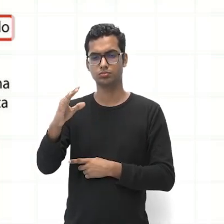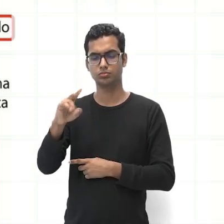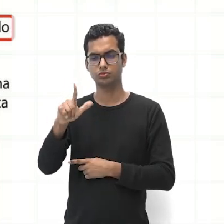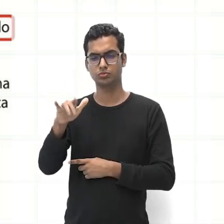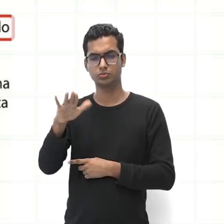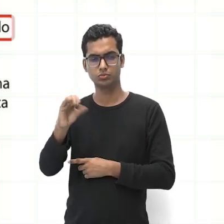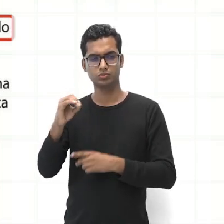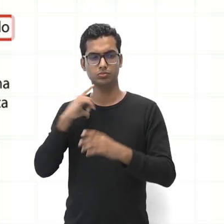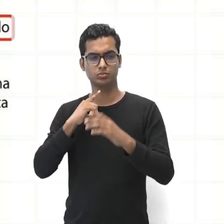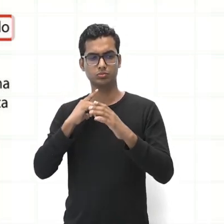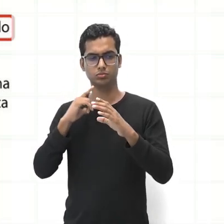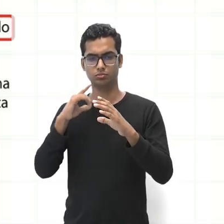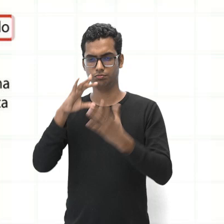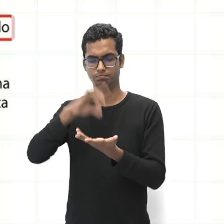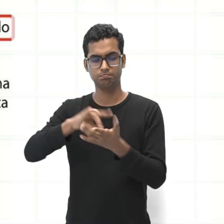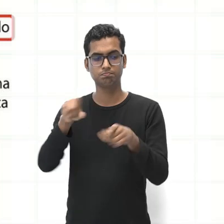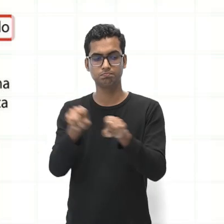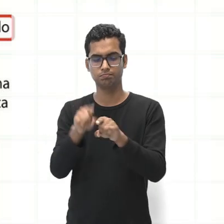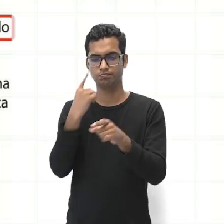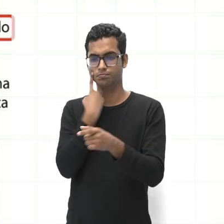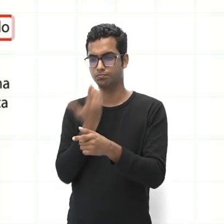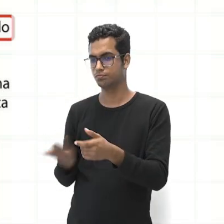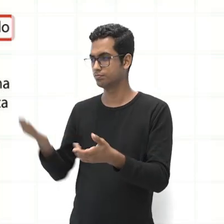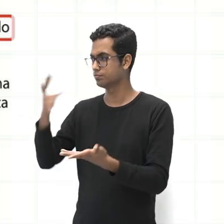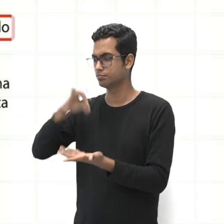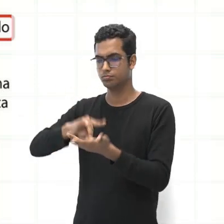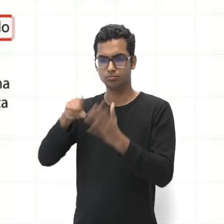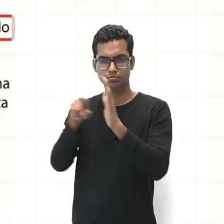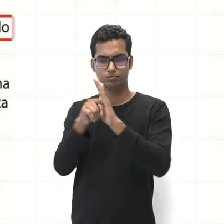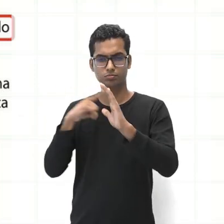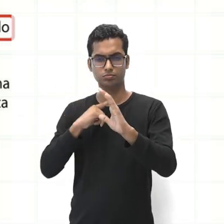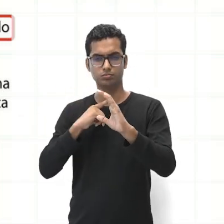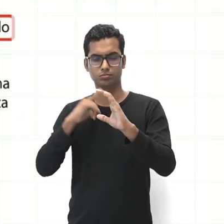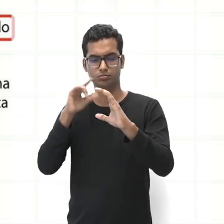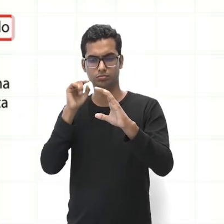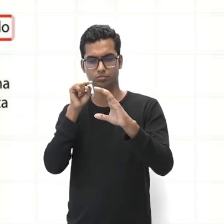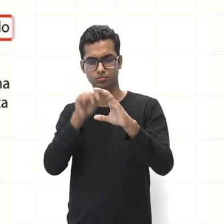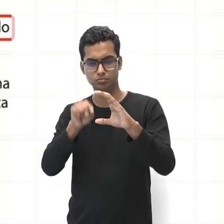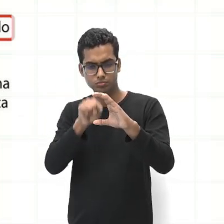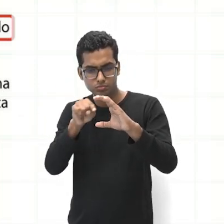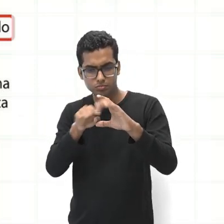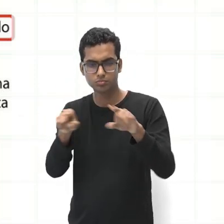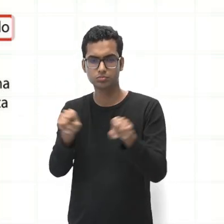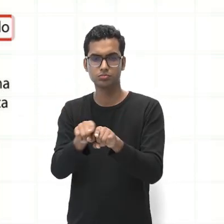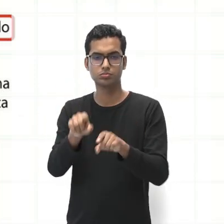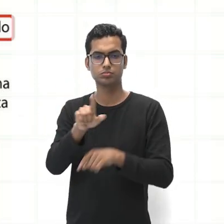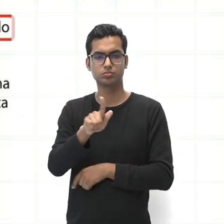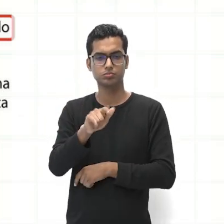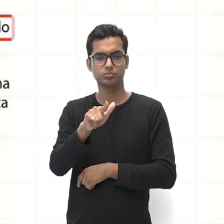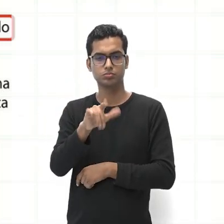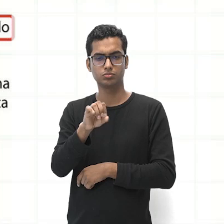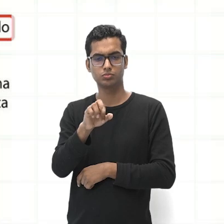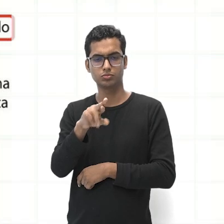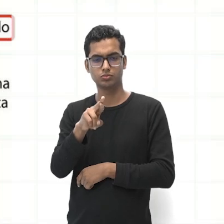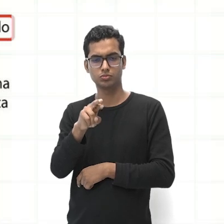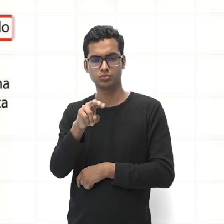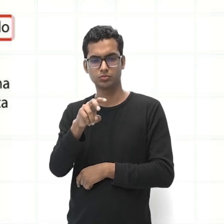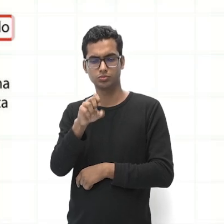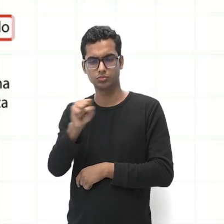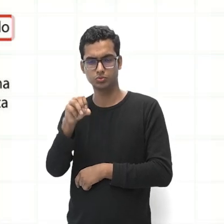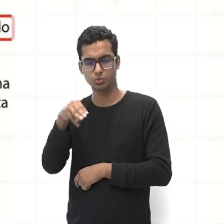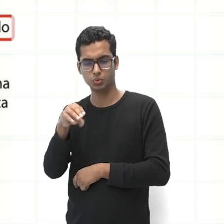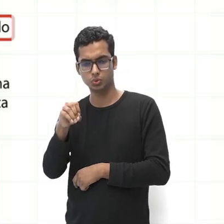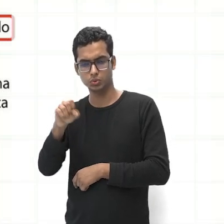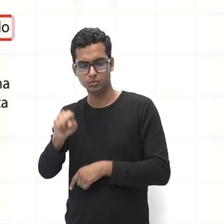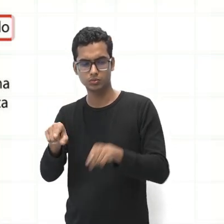de líquidos, certo? O gliossomos e a parede celular, que confere ali o formato